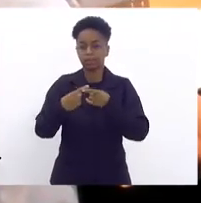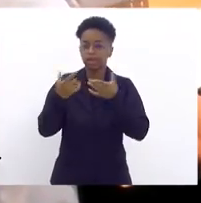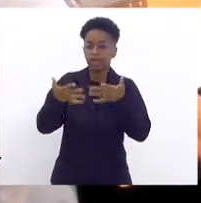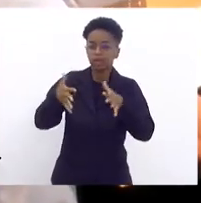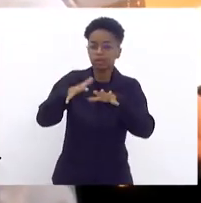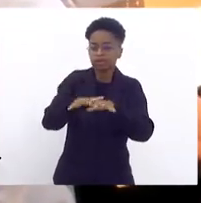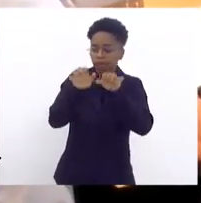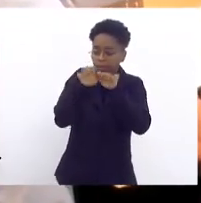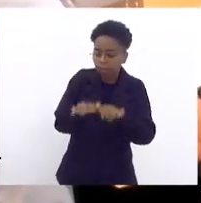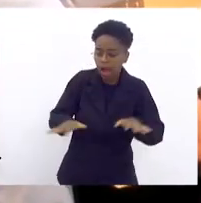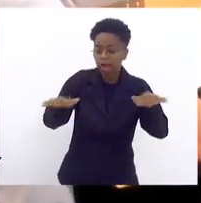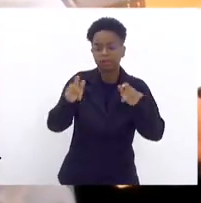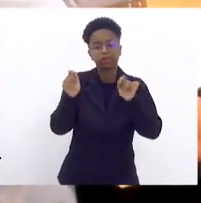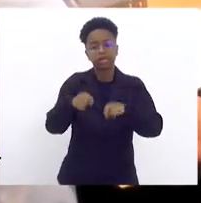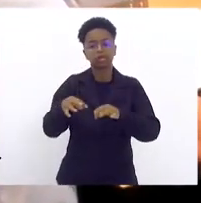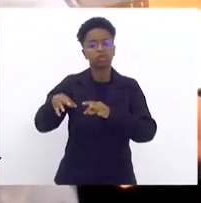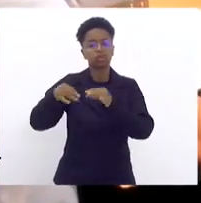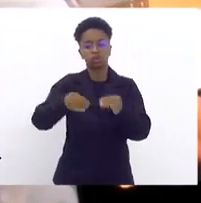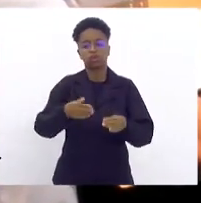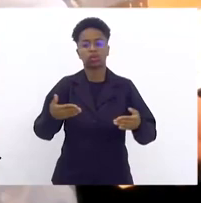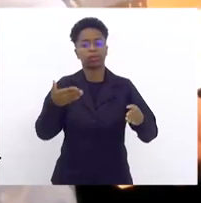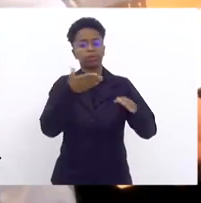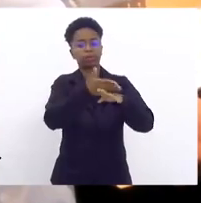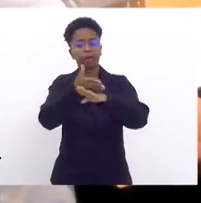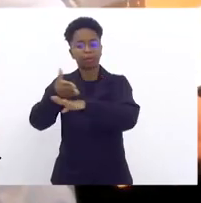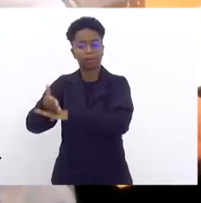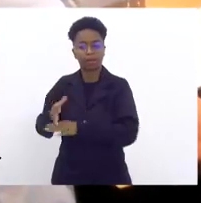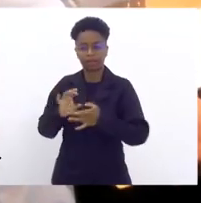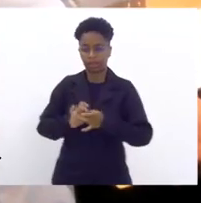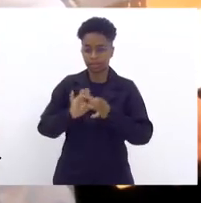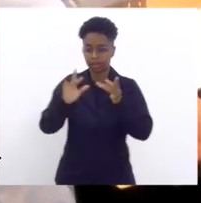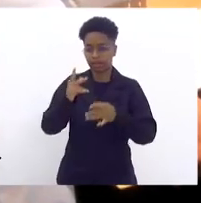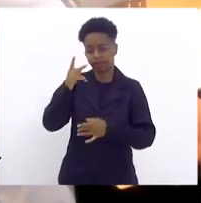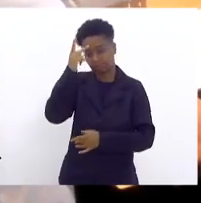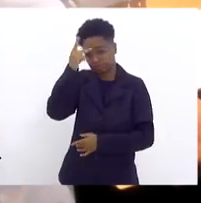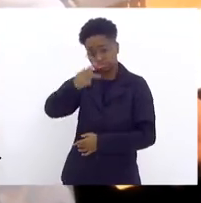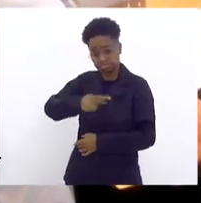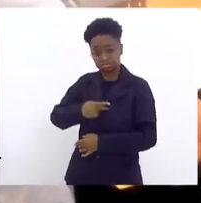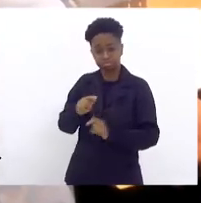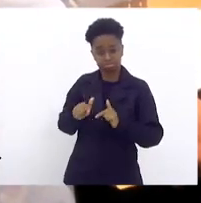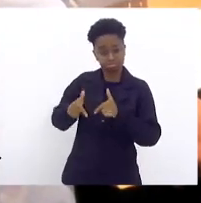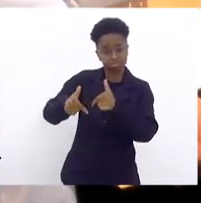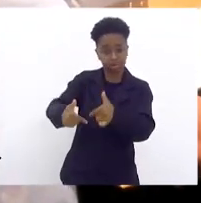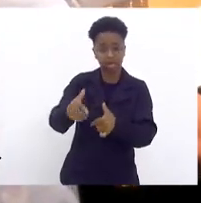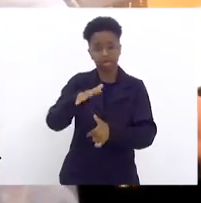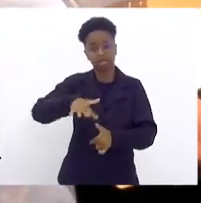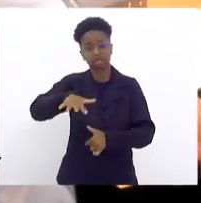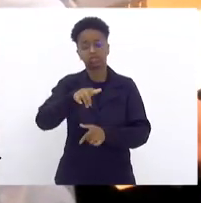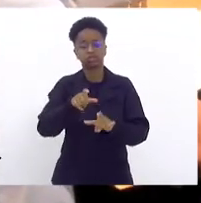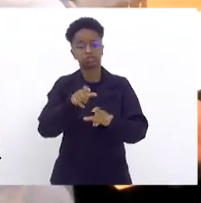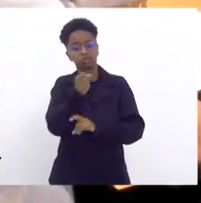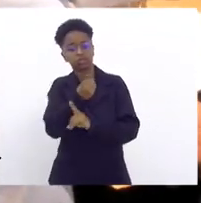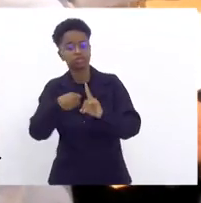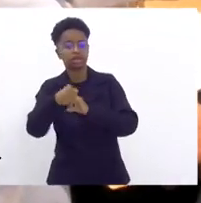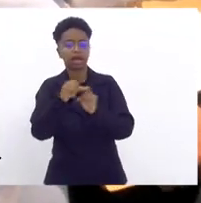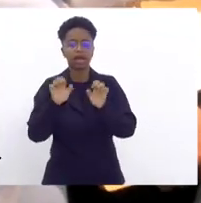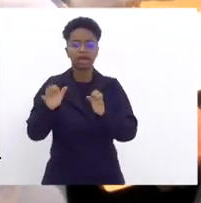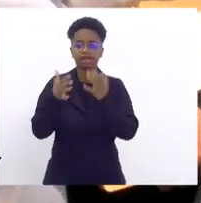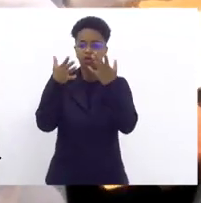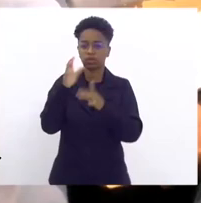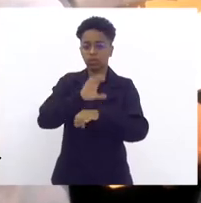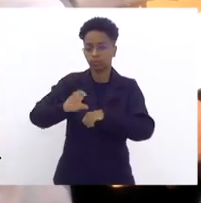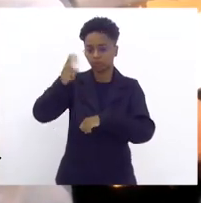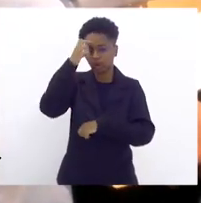Ampla que todos possam participar livremente com autonomia né da sociedade dos eventos culturais